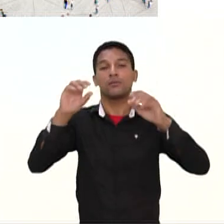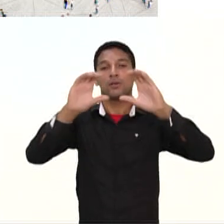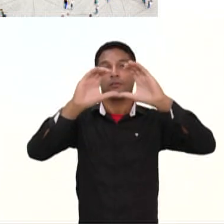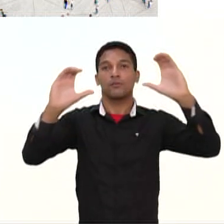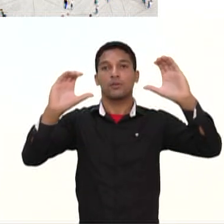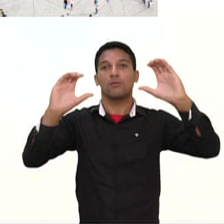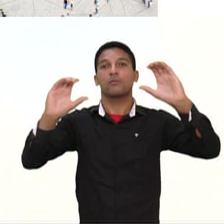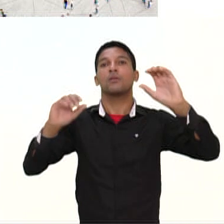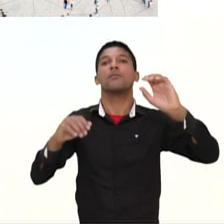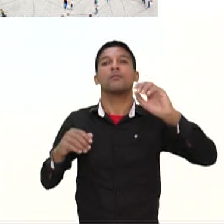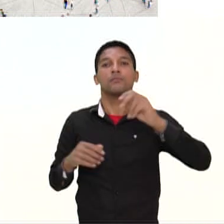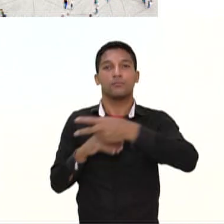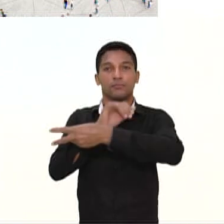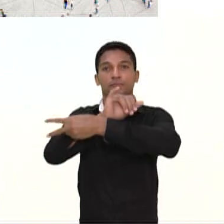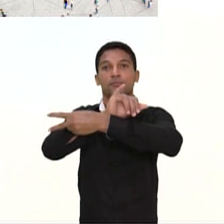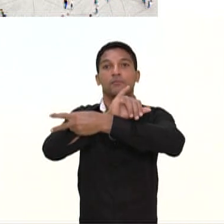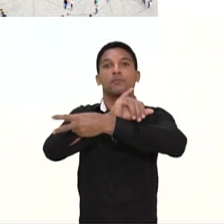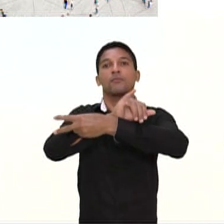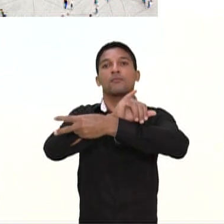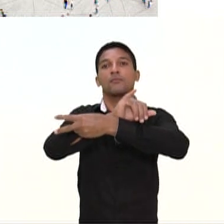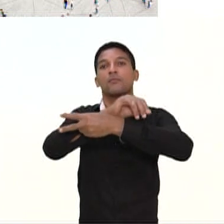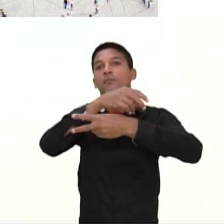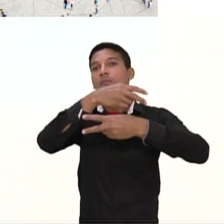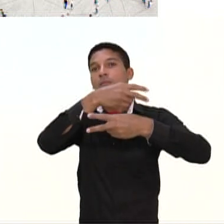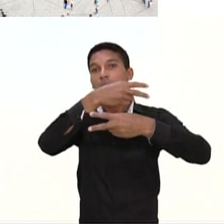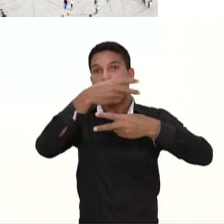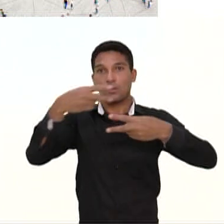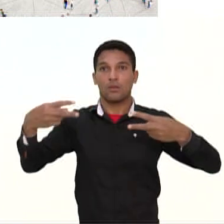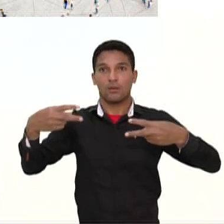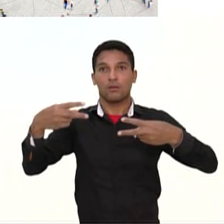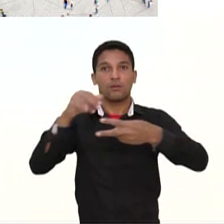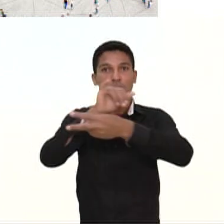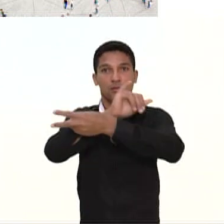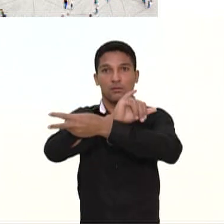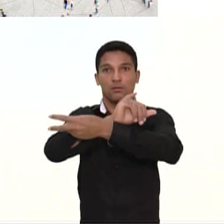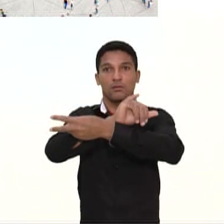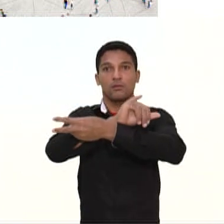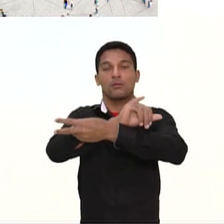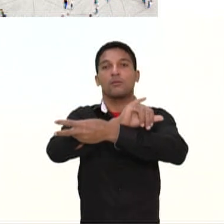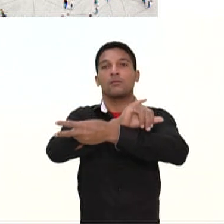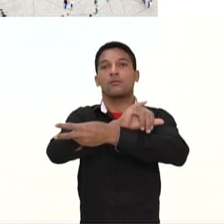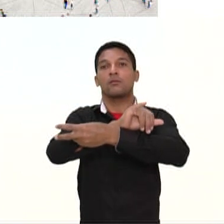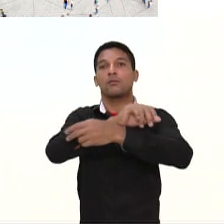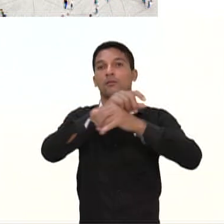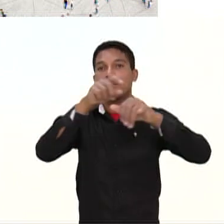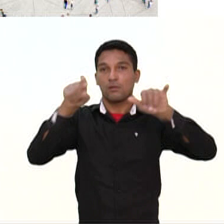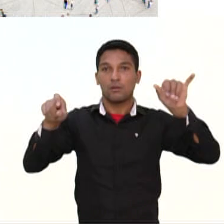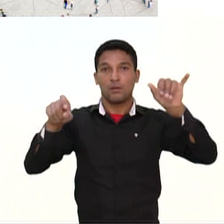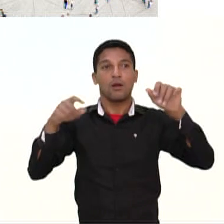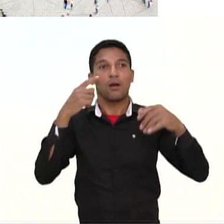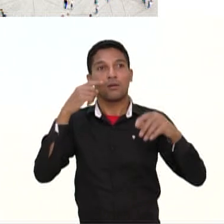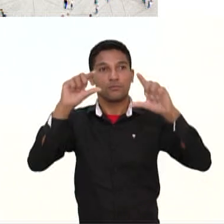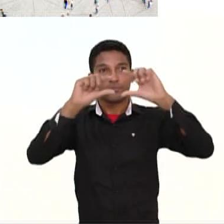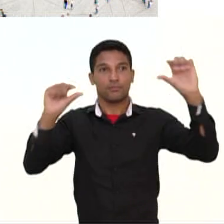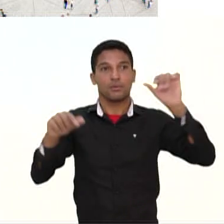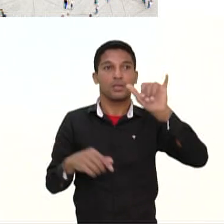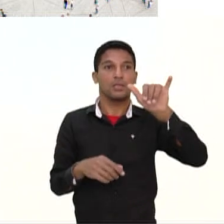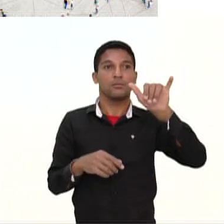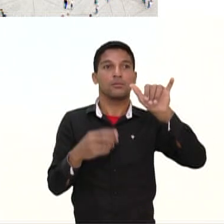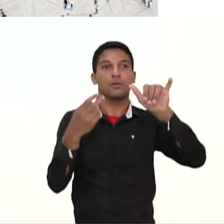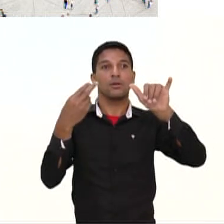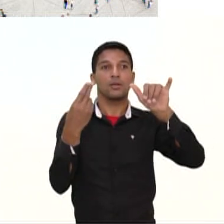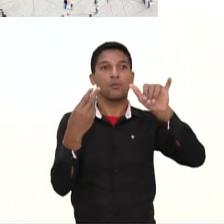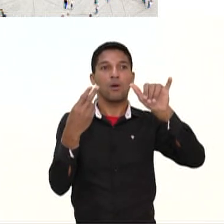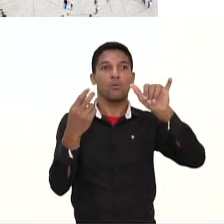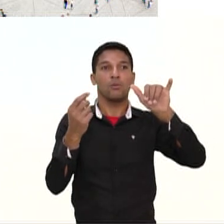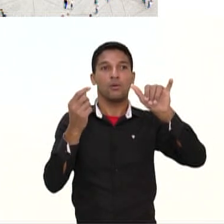mais 0,15t mais 0,2t elevado ao quadrado. Determine o número de pessoas que estão cientes